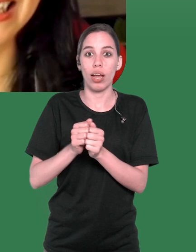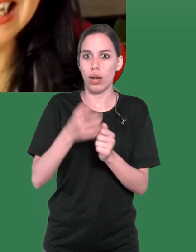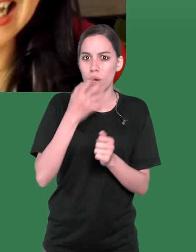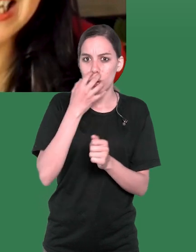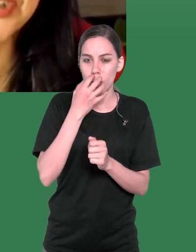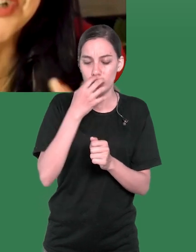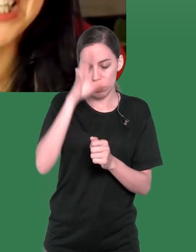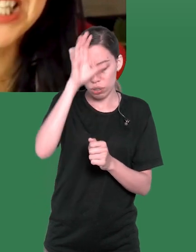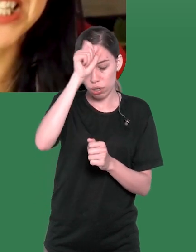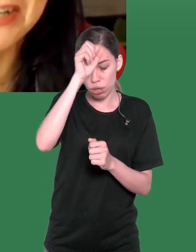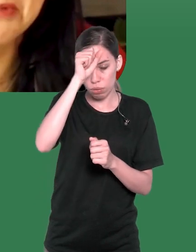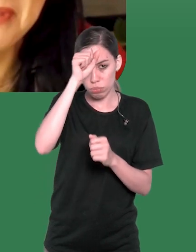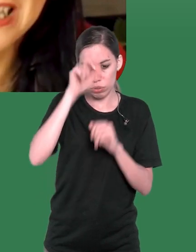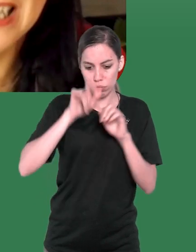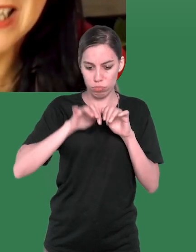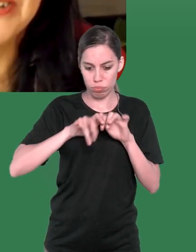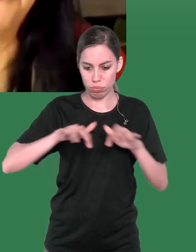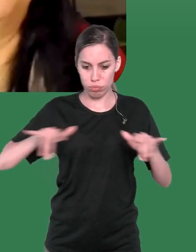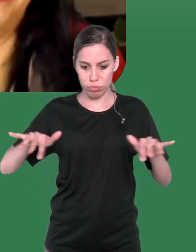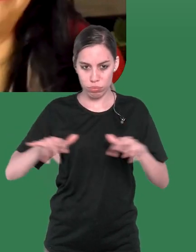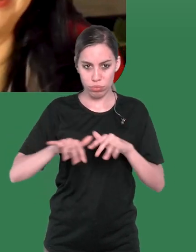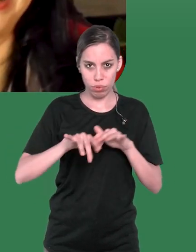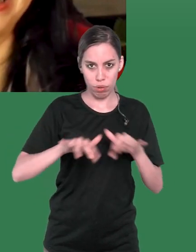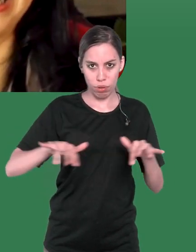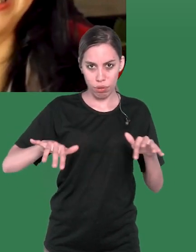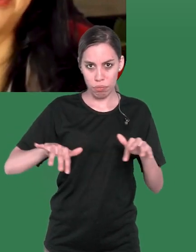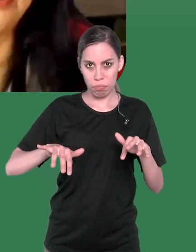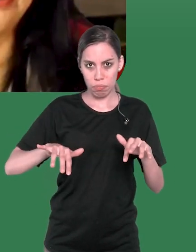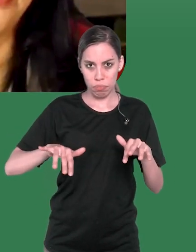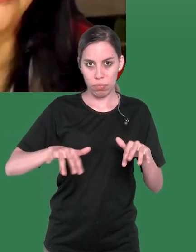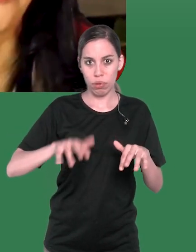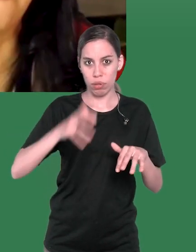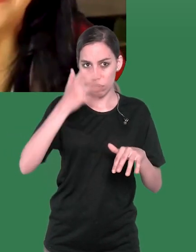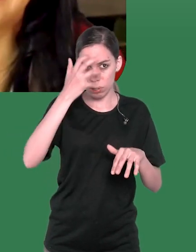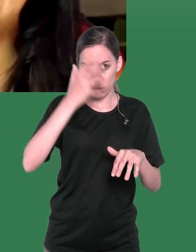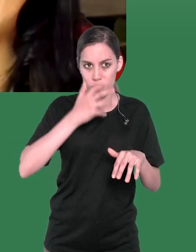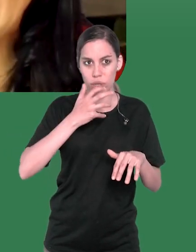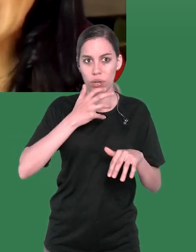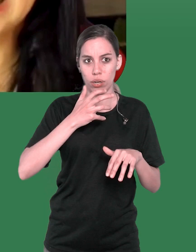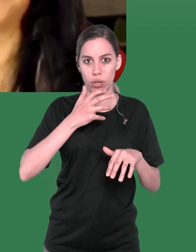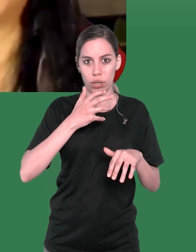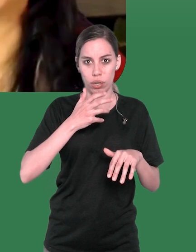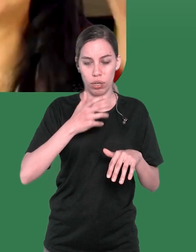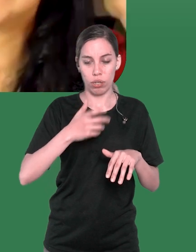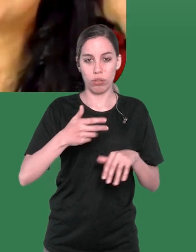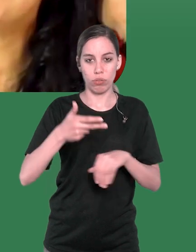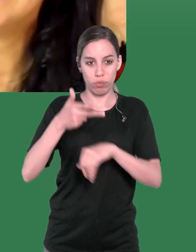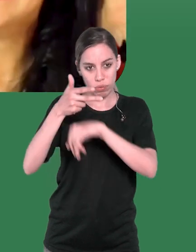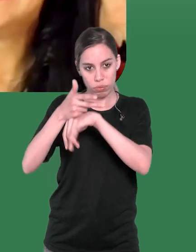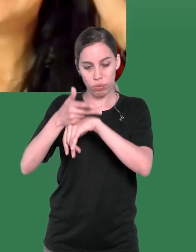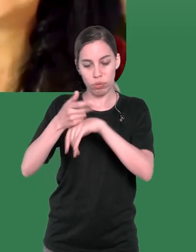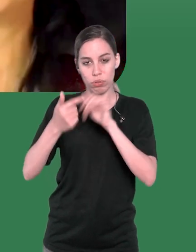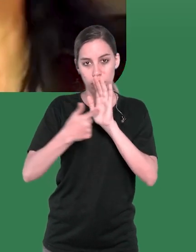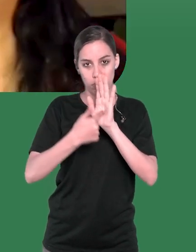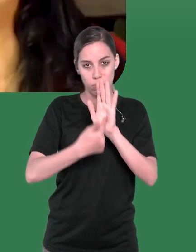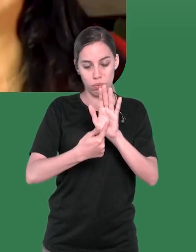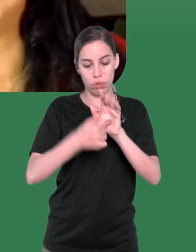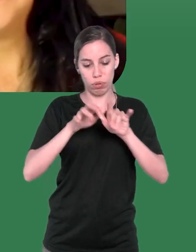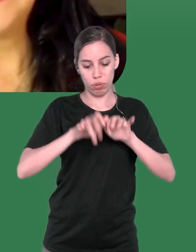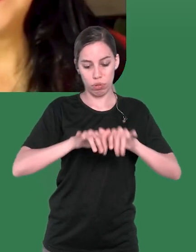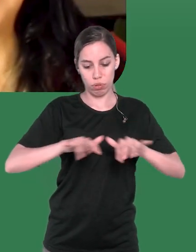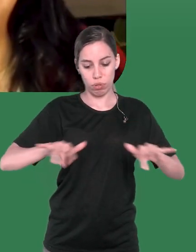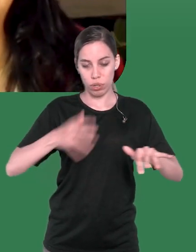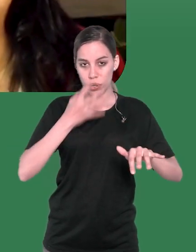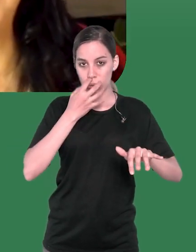piano. A cachorrinha ia para o piano. Sabe? No documentário aparece essa cena. Ou